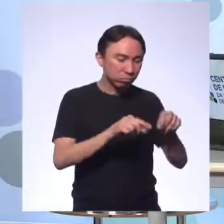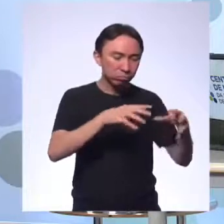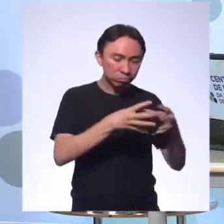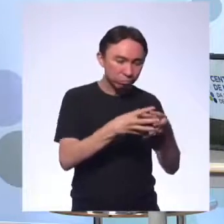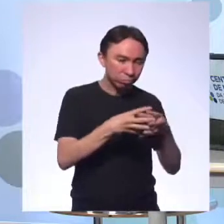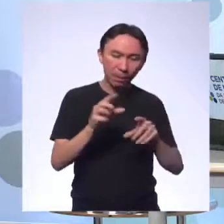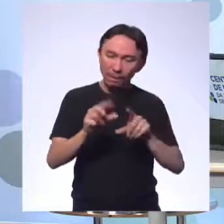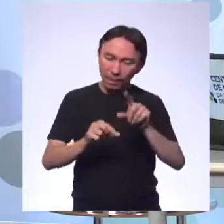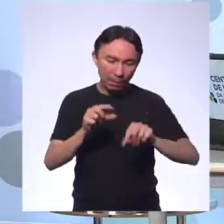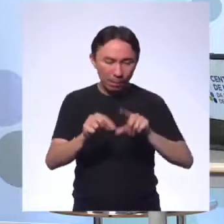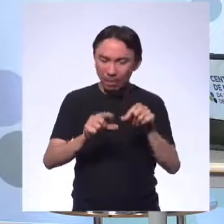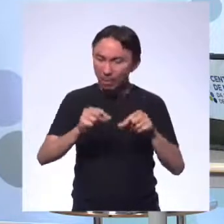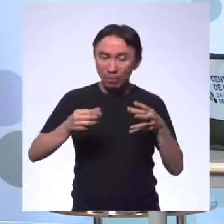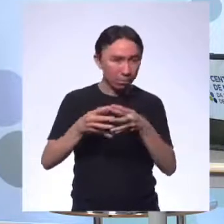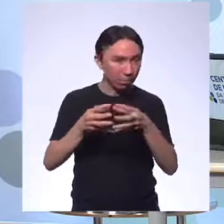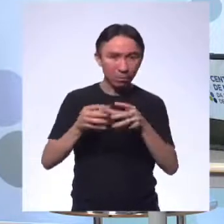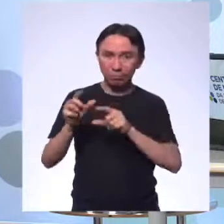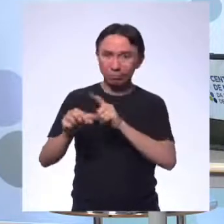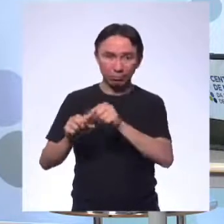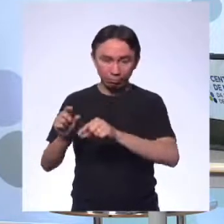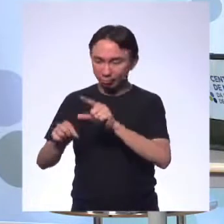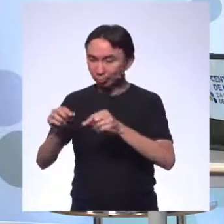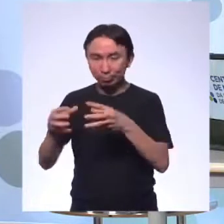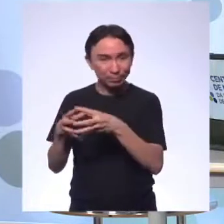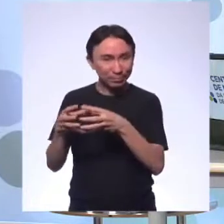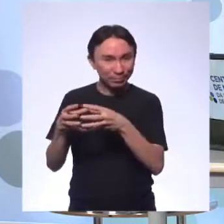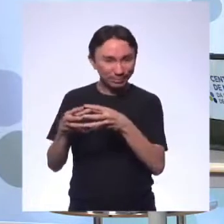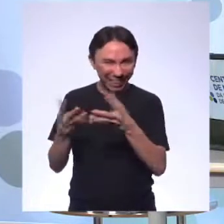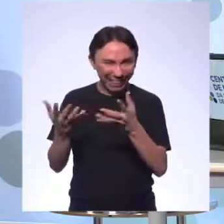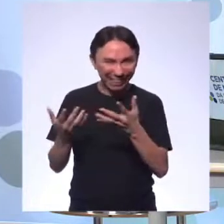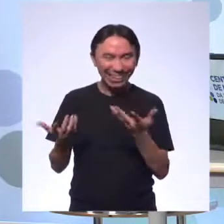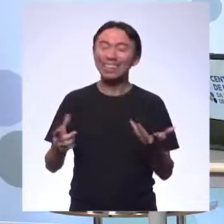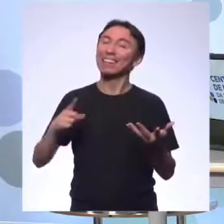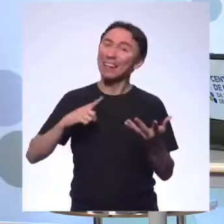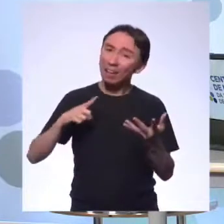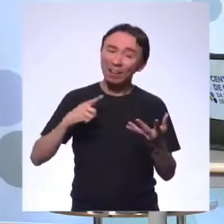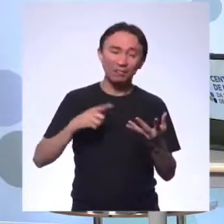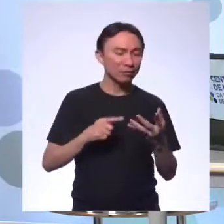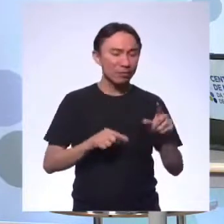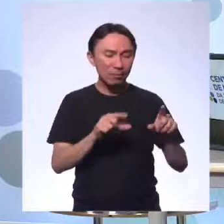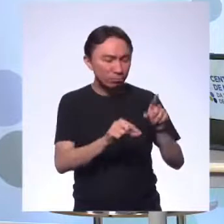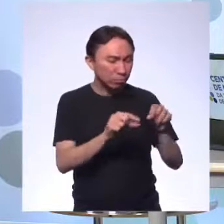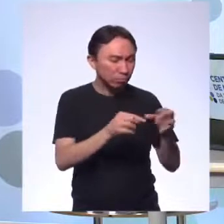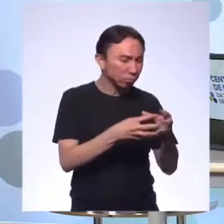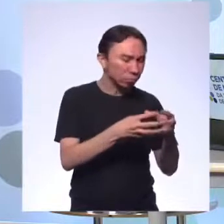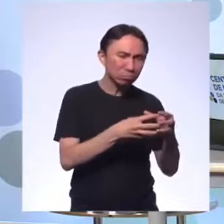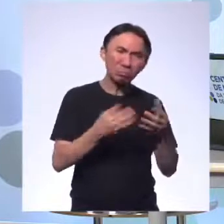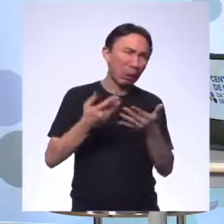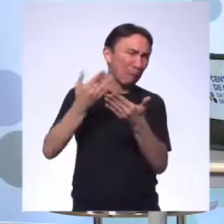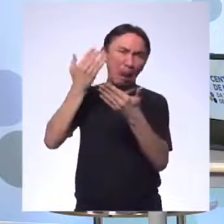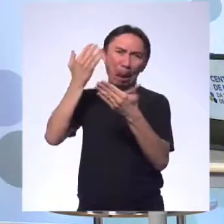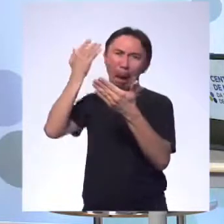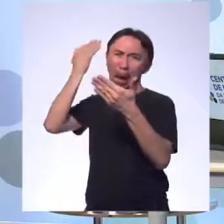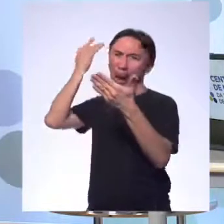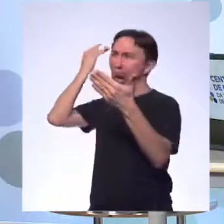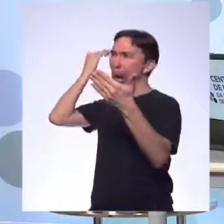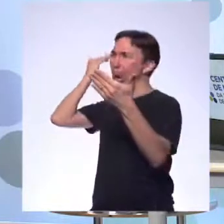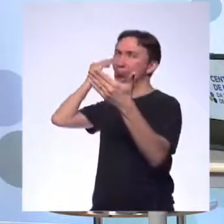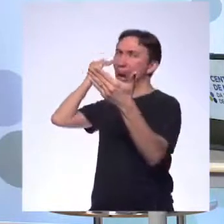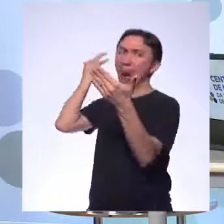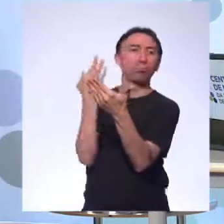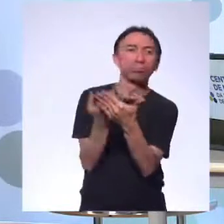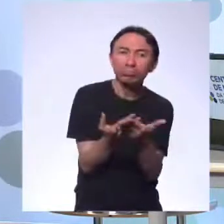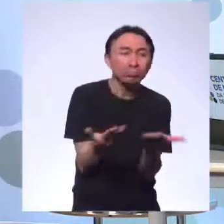desde que o ser humano existe, a gente tem essa questão de agrupar coisas. Né? Então, a gente observa e a gente